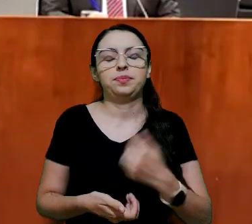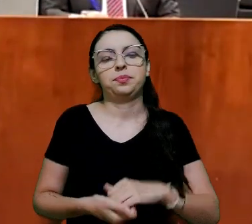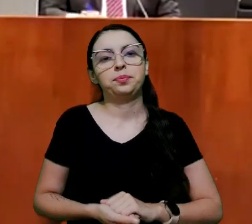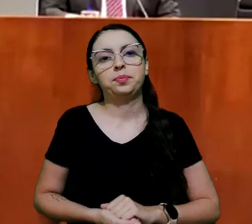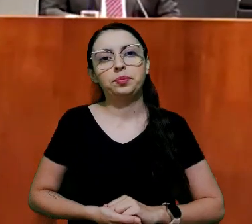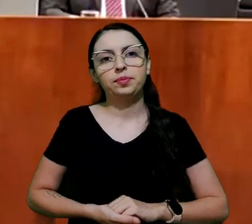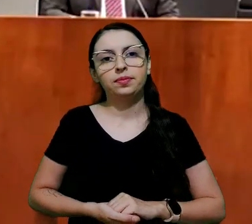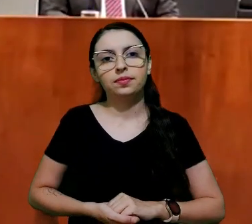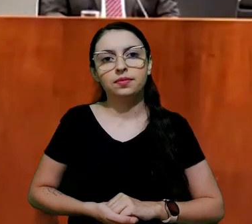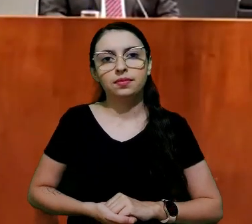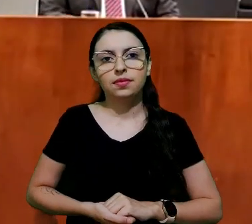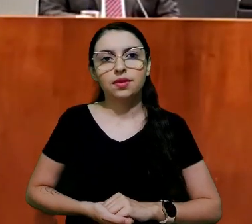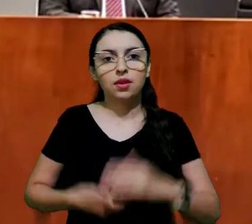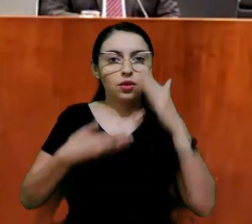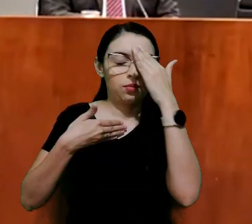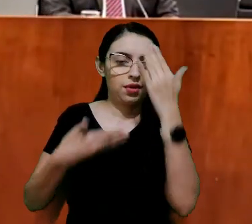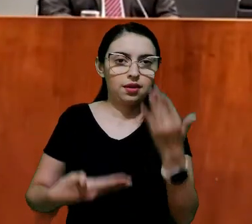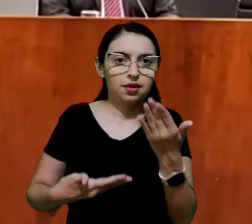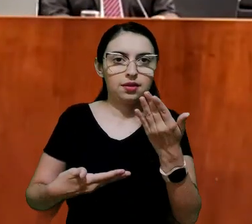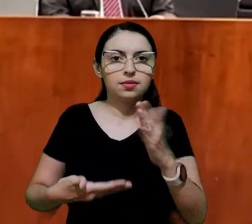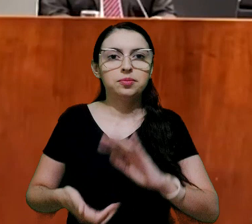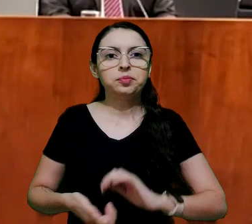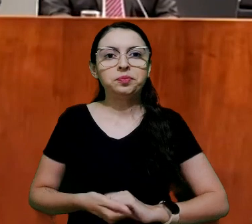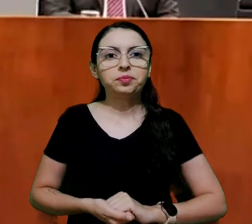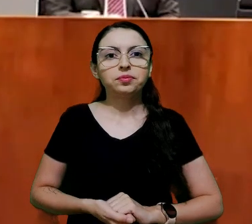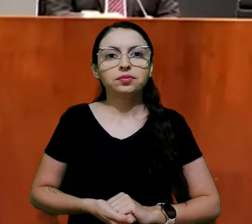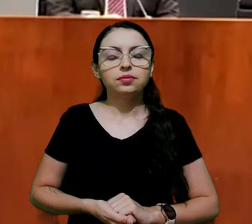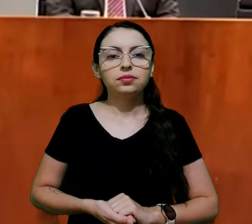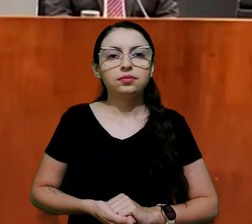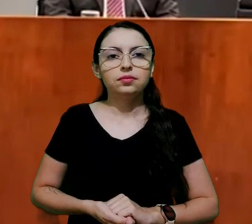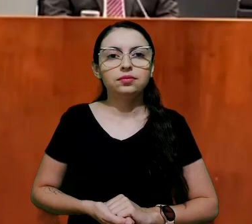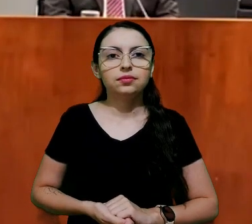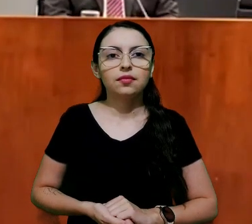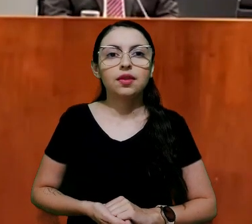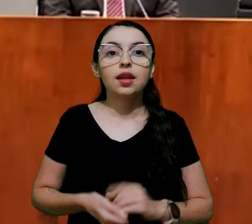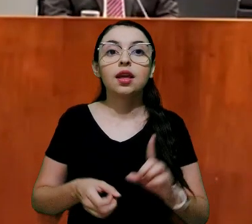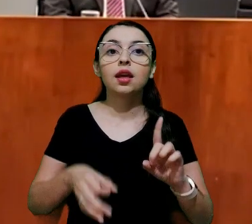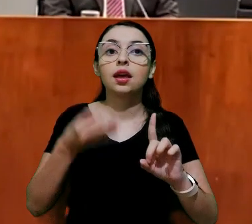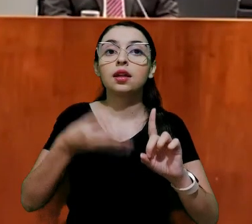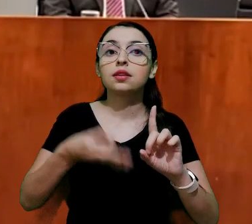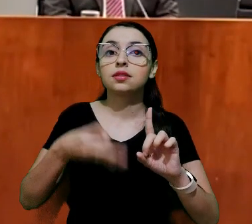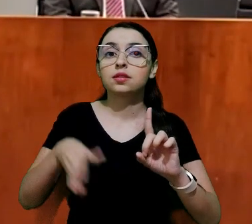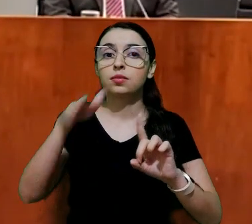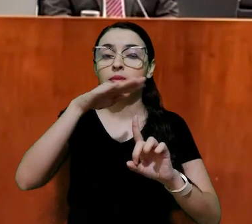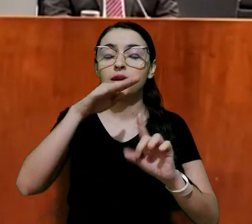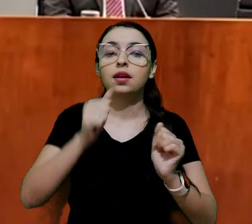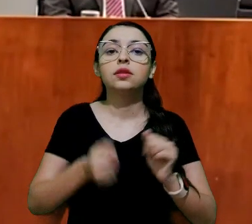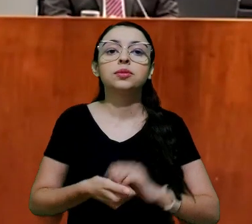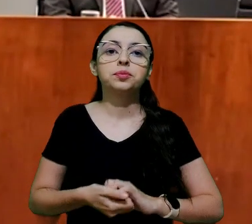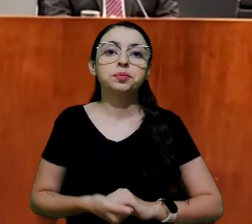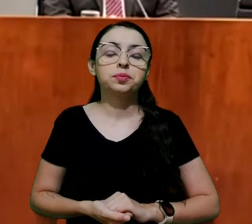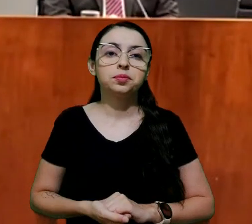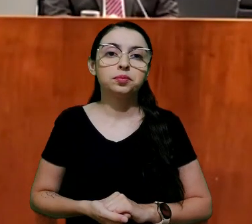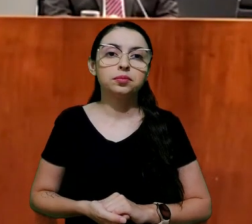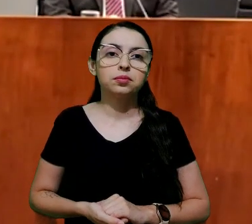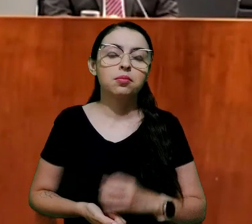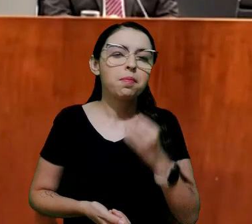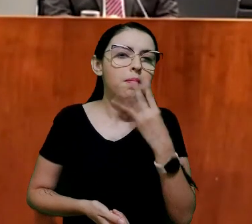obrigado, professor desembargador Nino Couto. É uma honra muito grande estar aqui